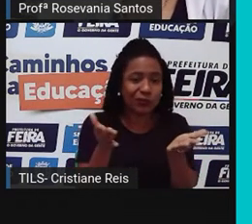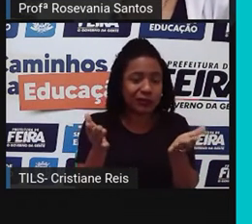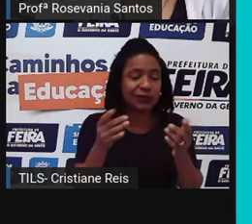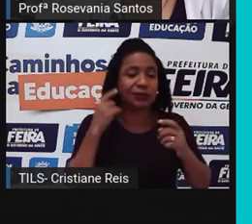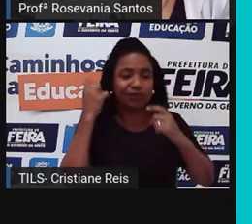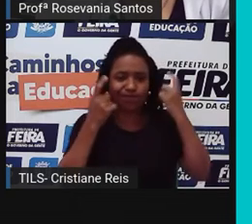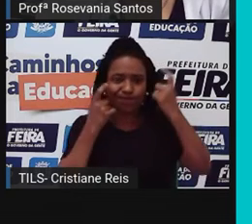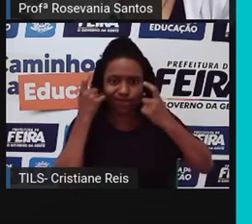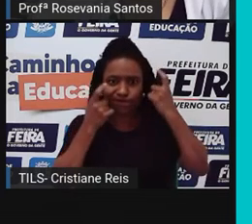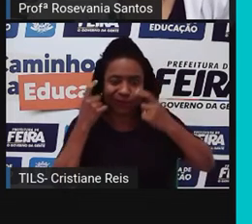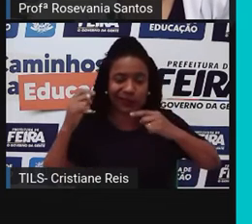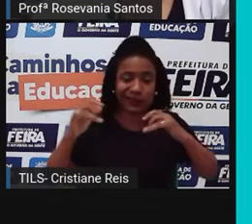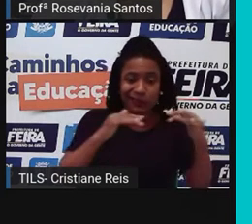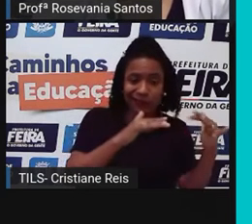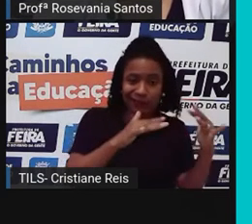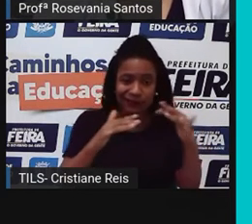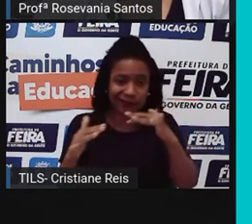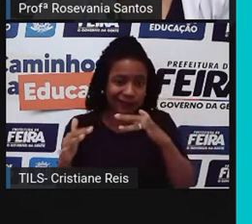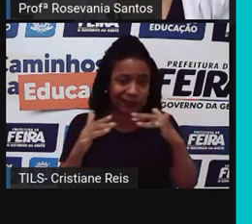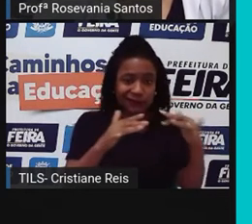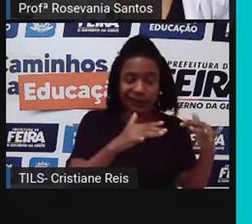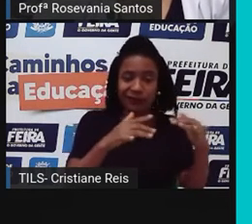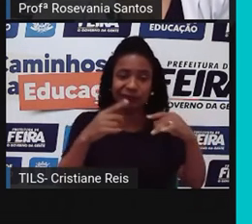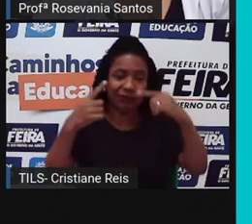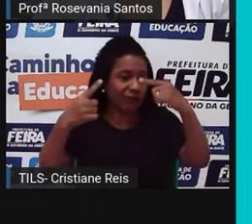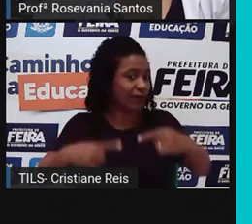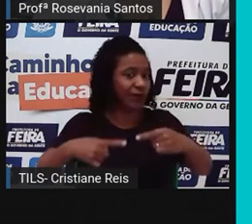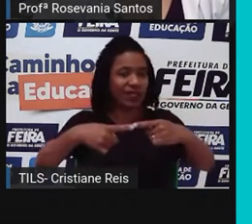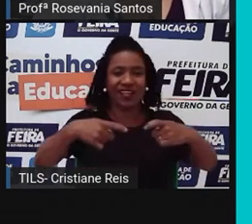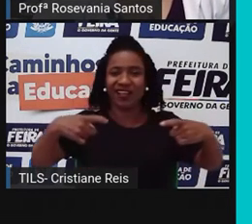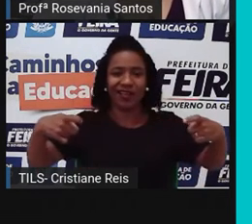venha a se gerar uma guerra. E principalmente, né,